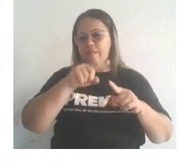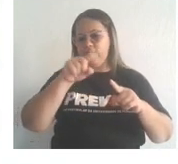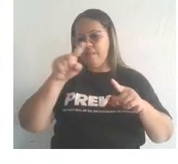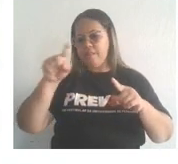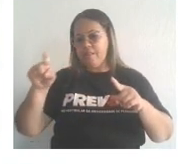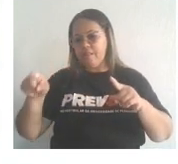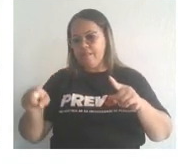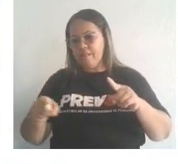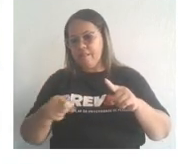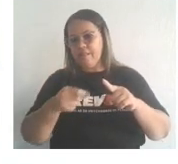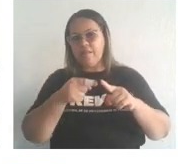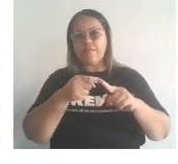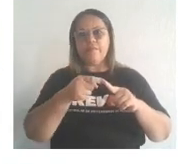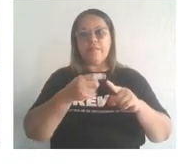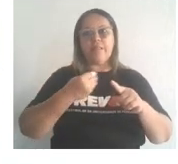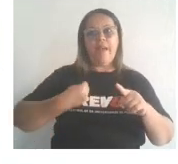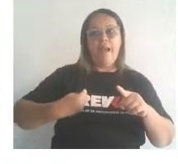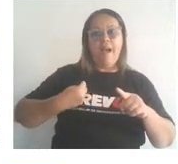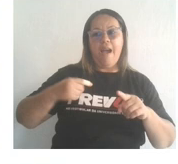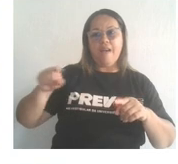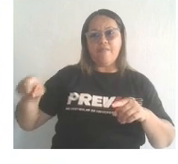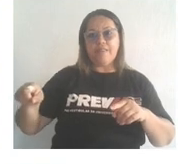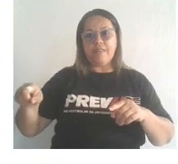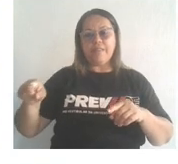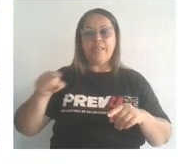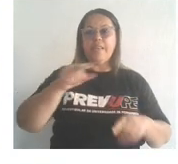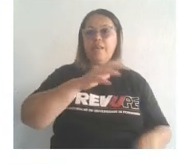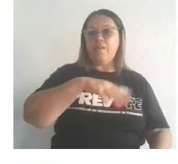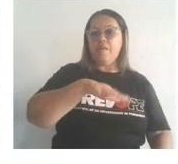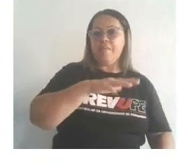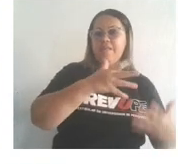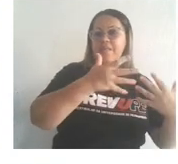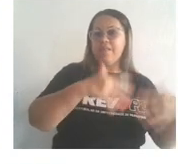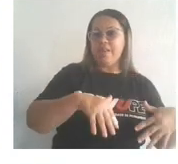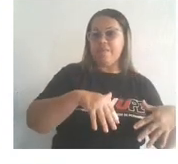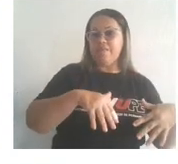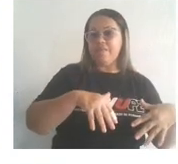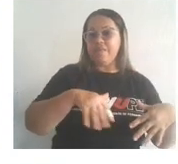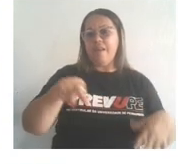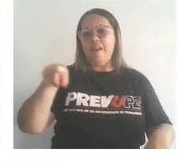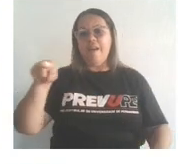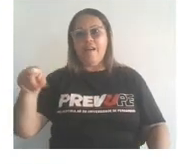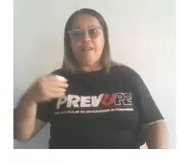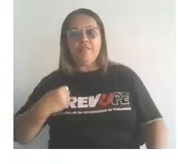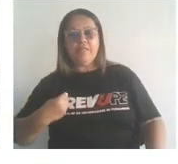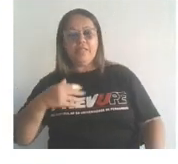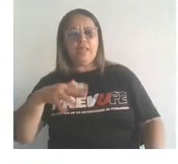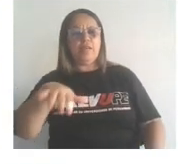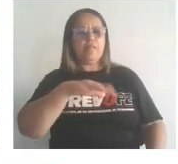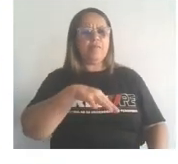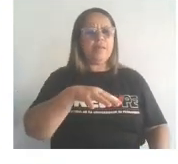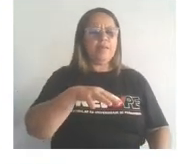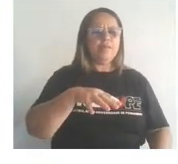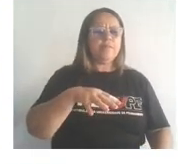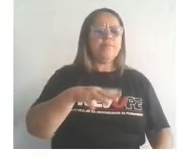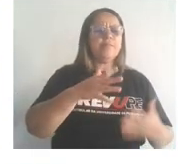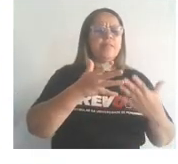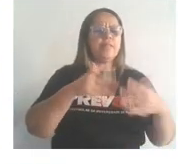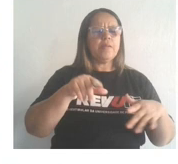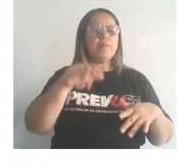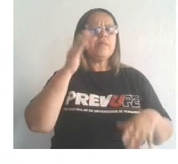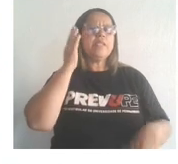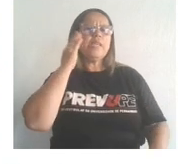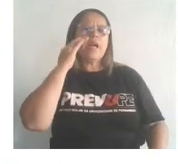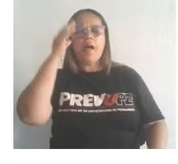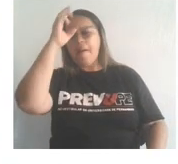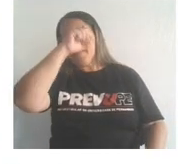a vida e o ambiente natural. Entre a vida e o ambiente natural. Para você aprender esses ciclos, pessoal, é